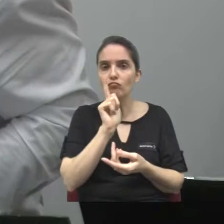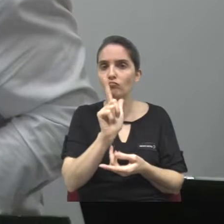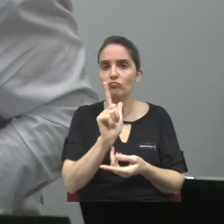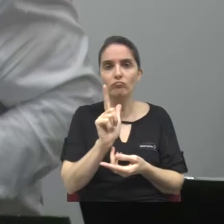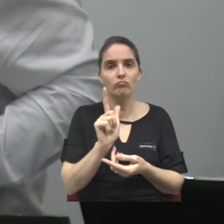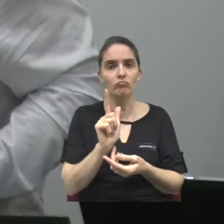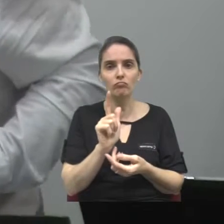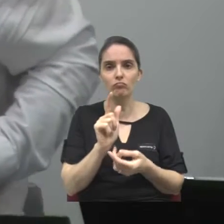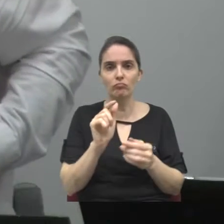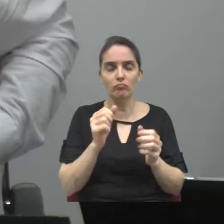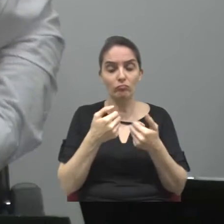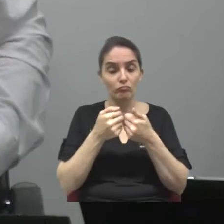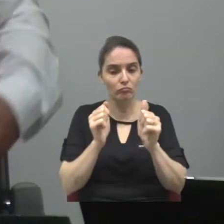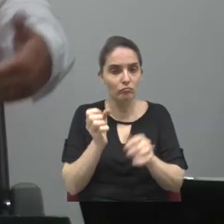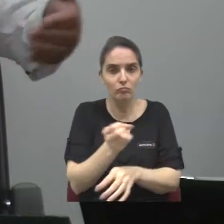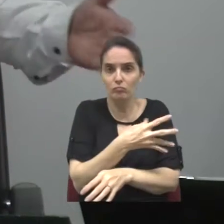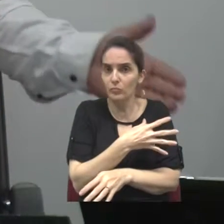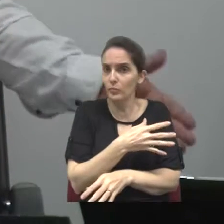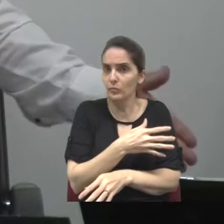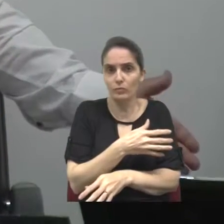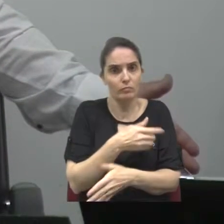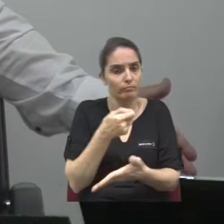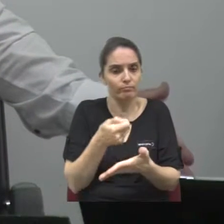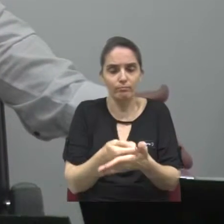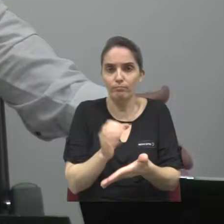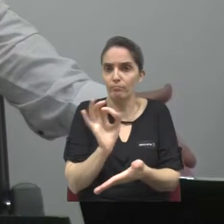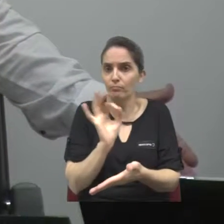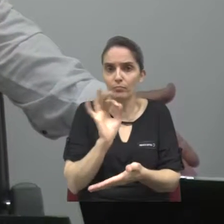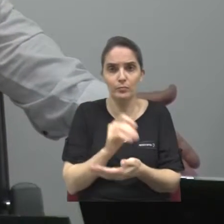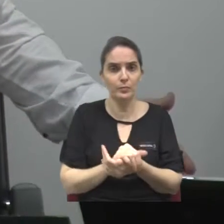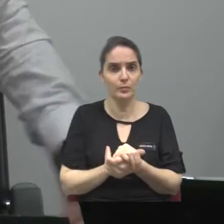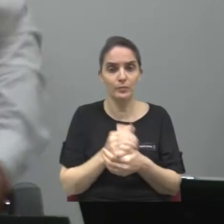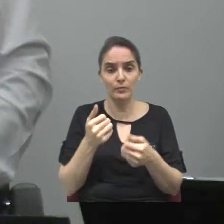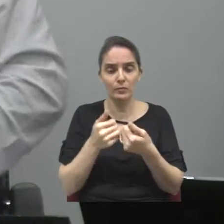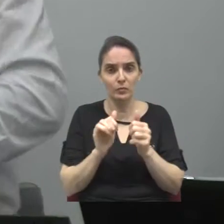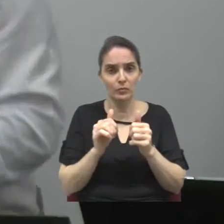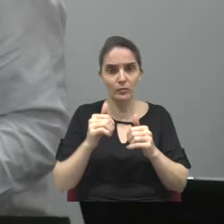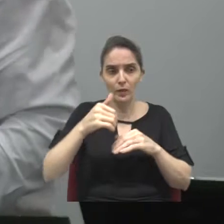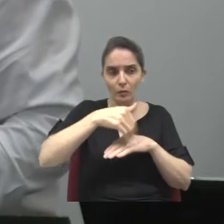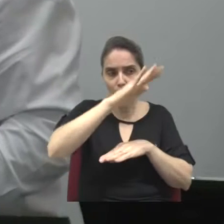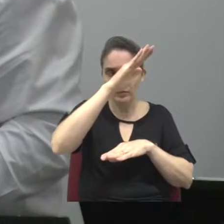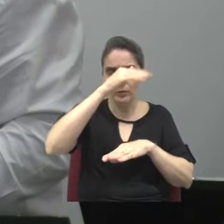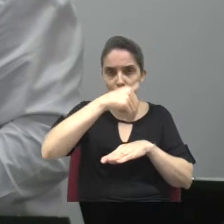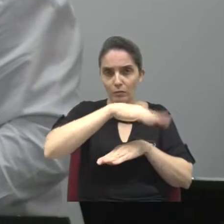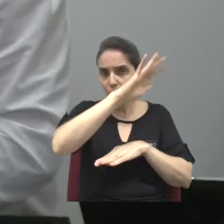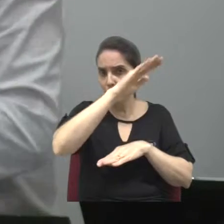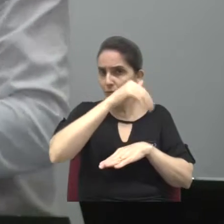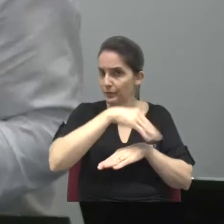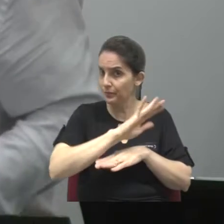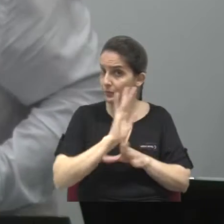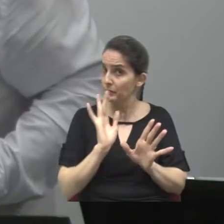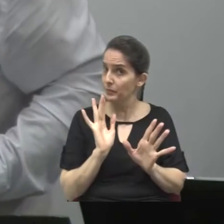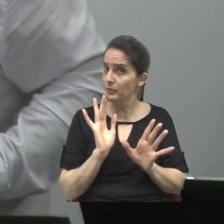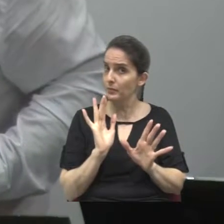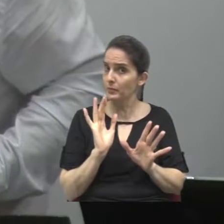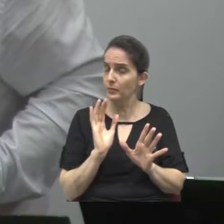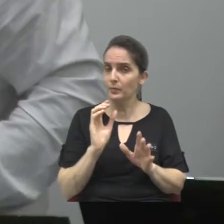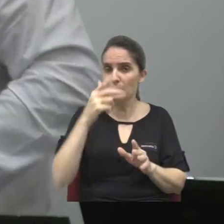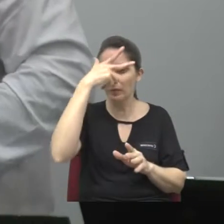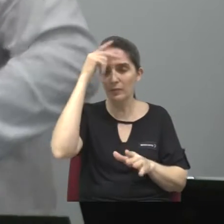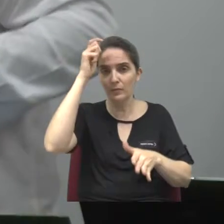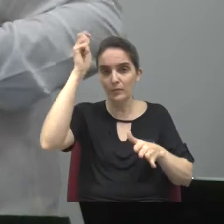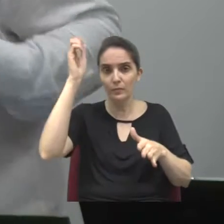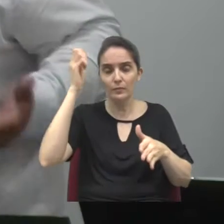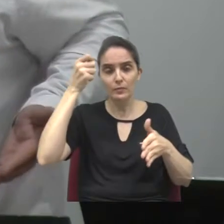ônibus. Pelo contrário, ônibus estão sendo levados embora. O subsídio se usa no teto,